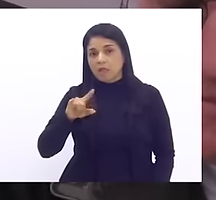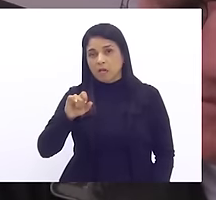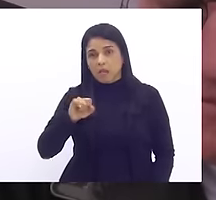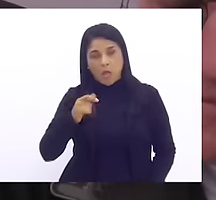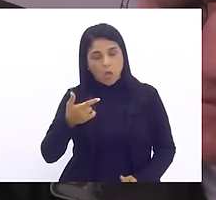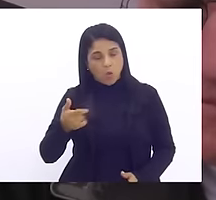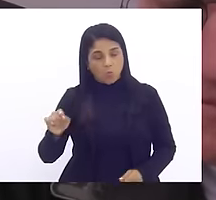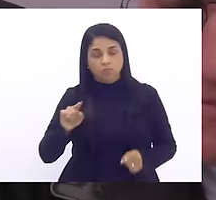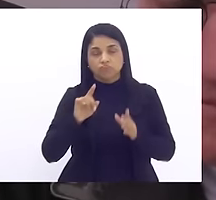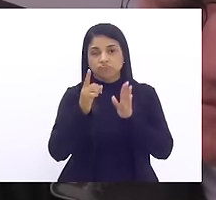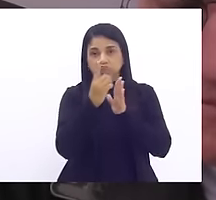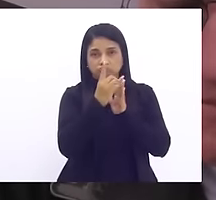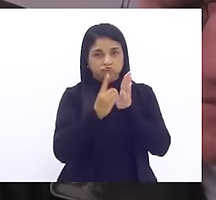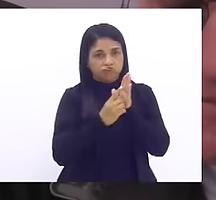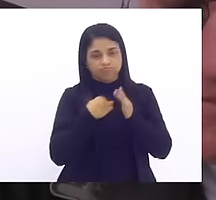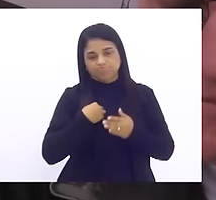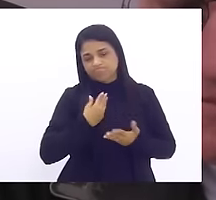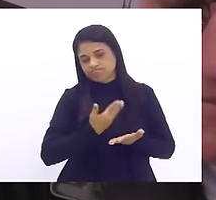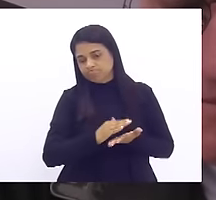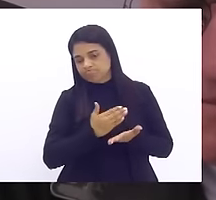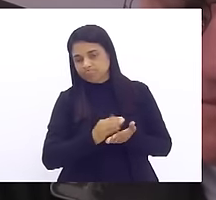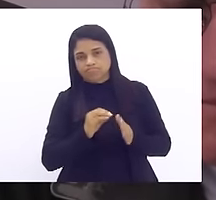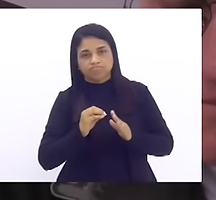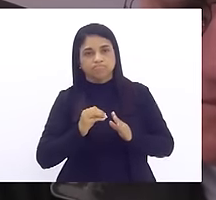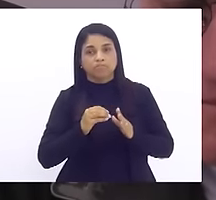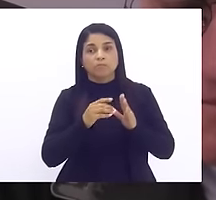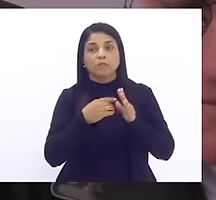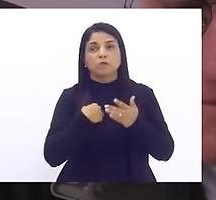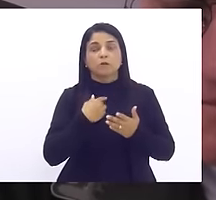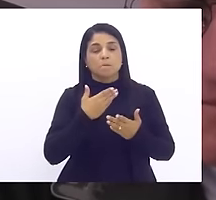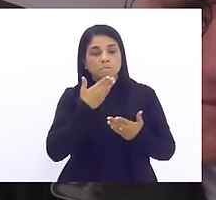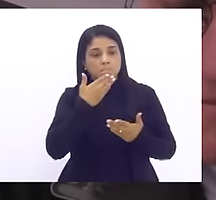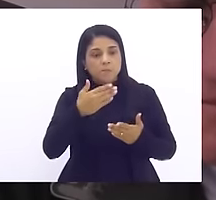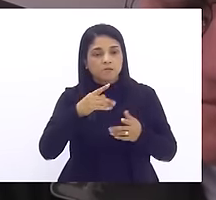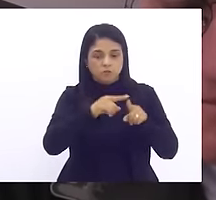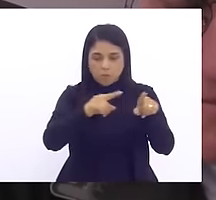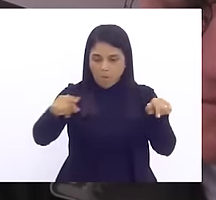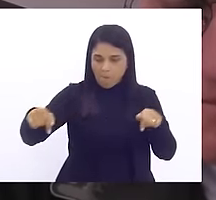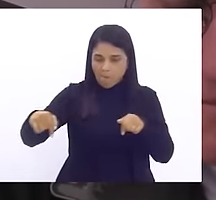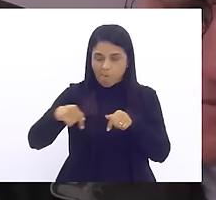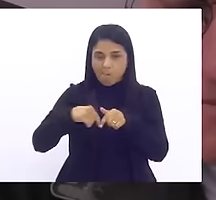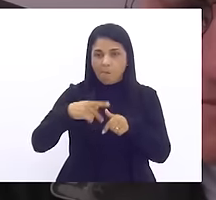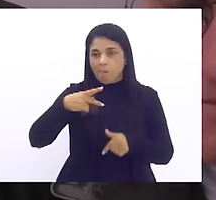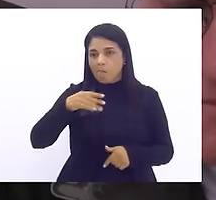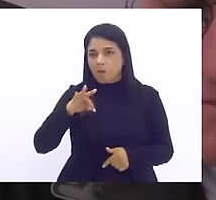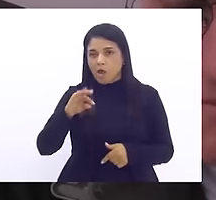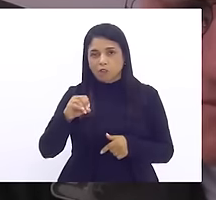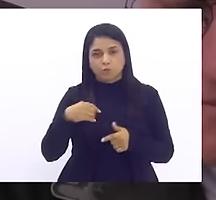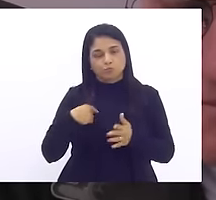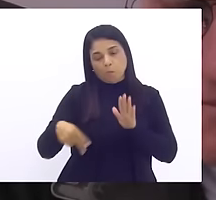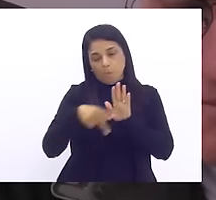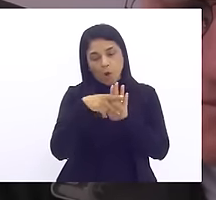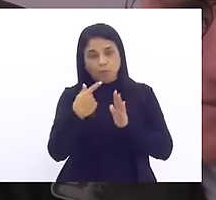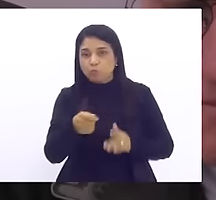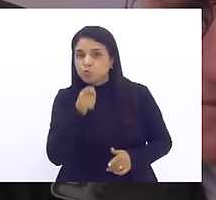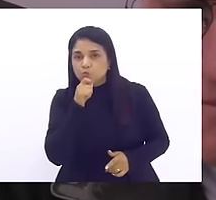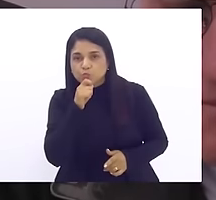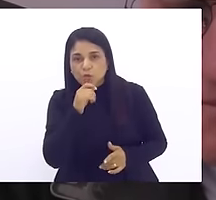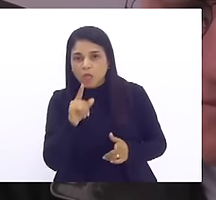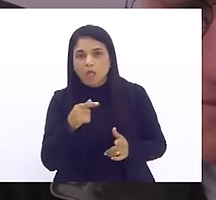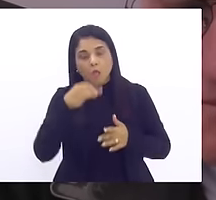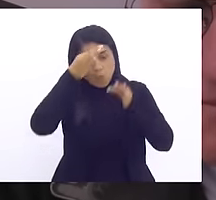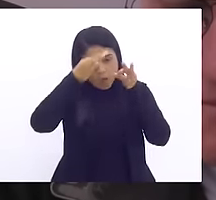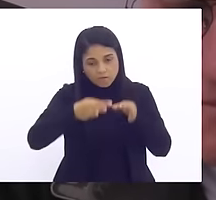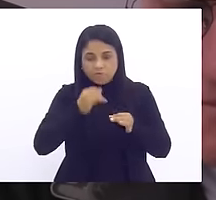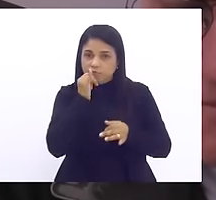mais que o artigo 25 de CTB permita que licite ou tenha o pátio próprio nós não temos Presidente eu afirmo